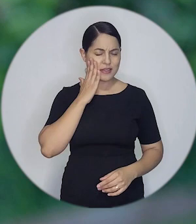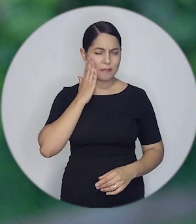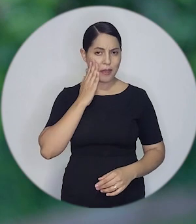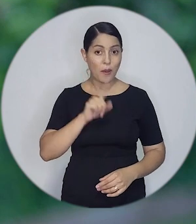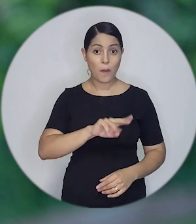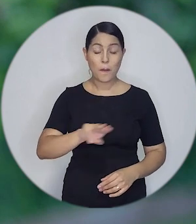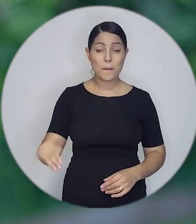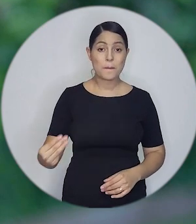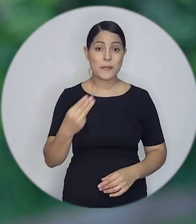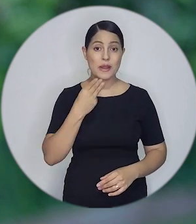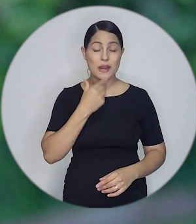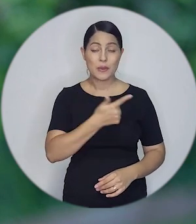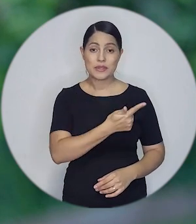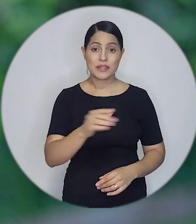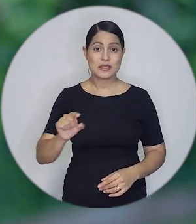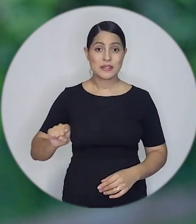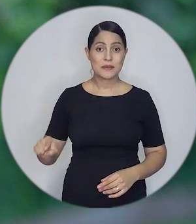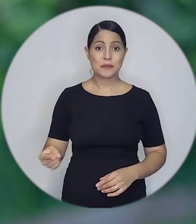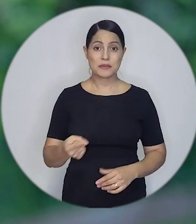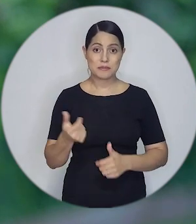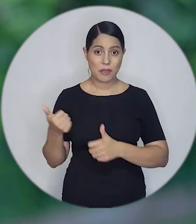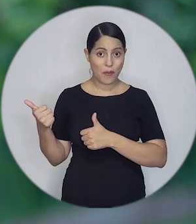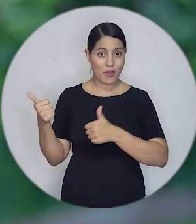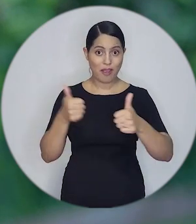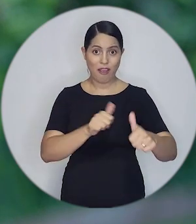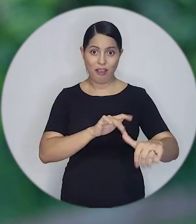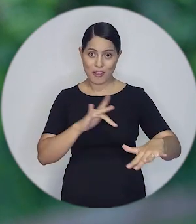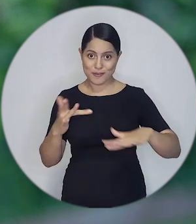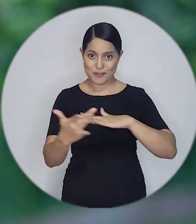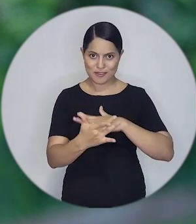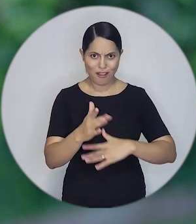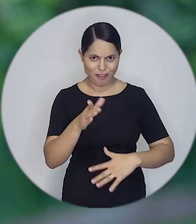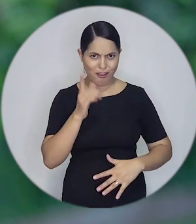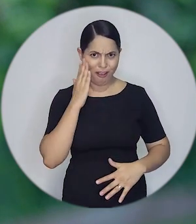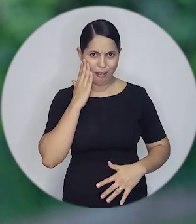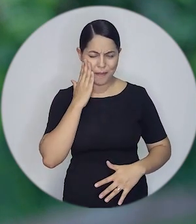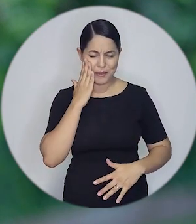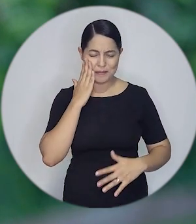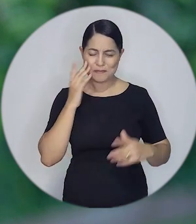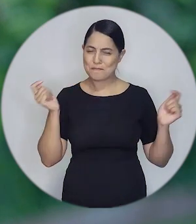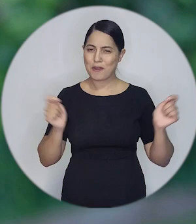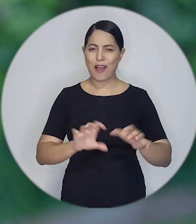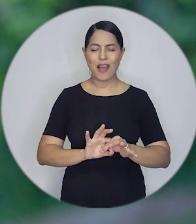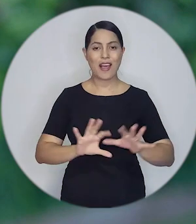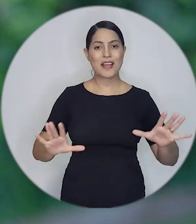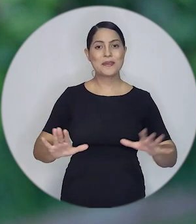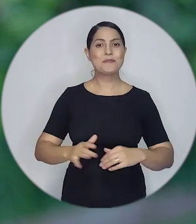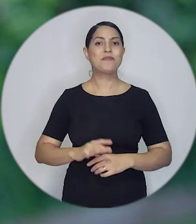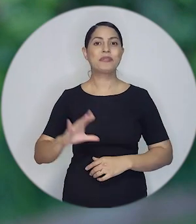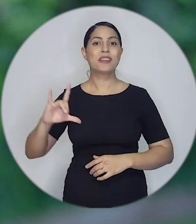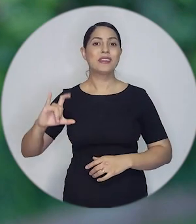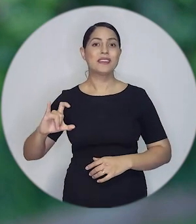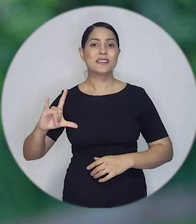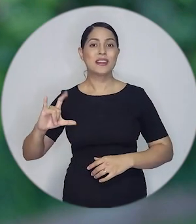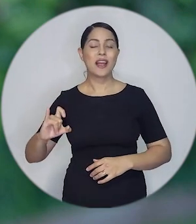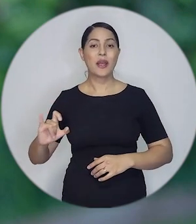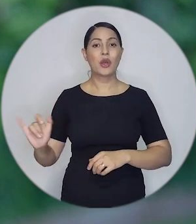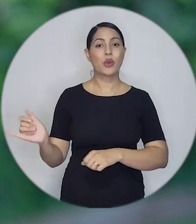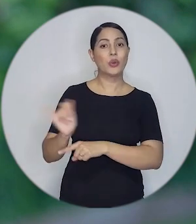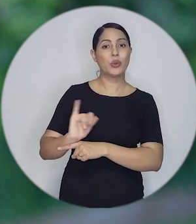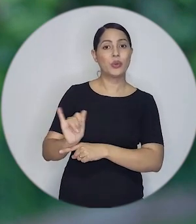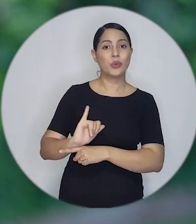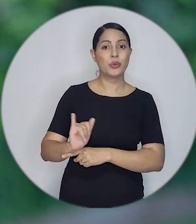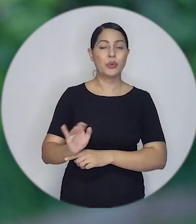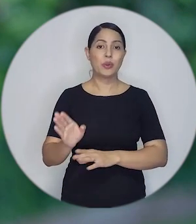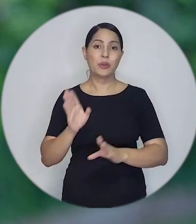de 1.700.000 seguidores nas redes sociais da Ordem dos Advogados do Brasil? Estamos no Instagram,